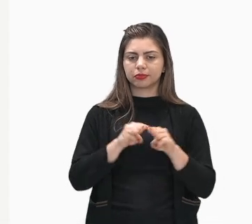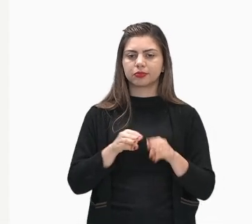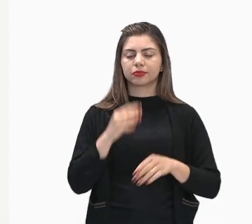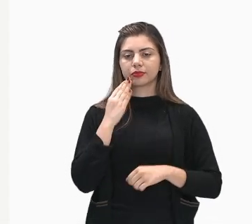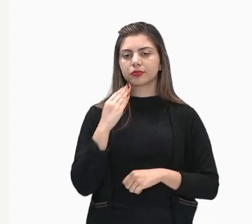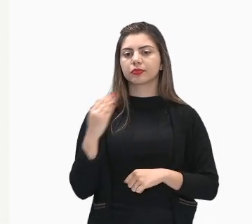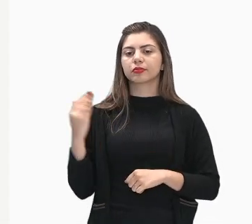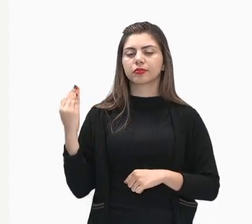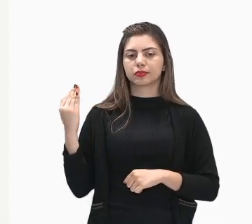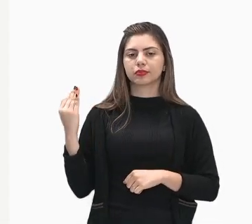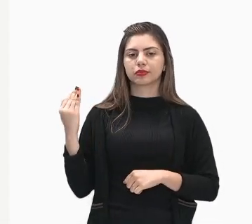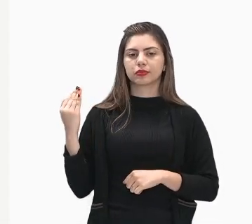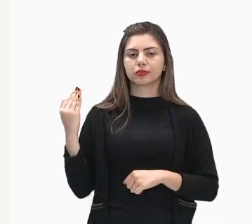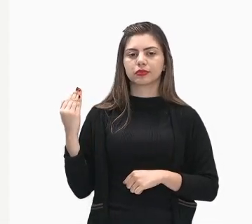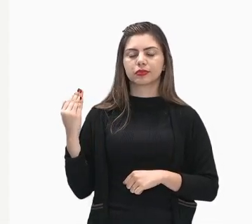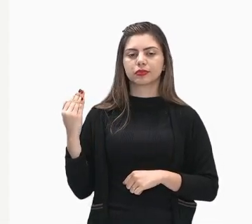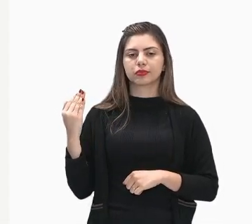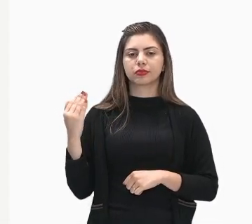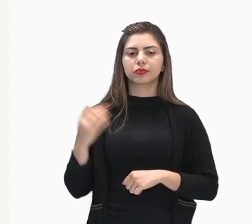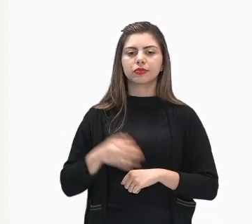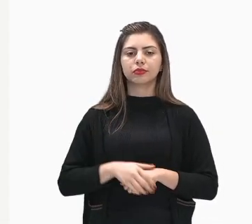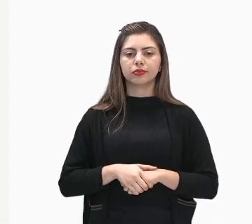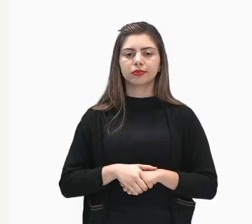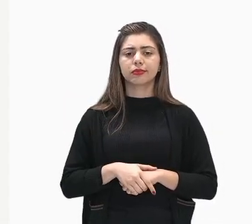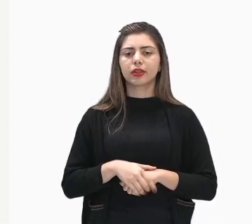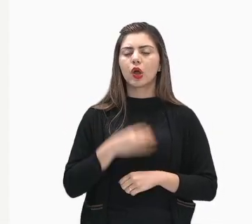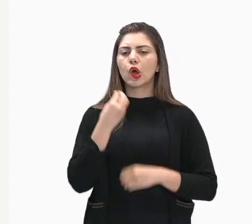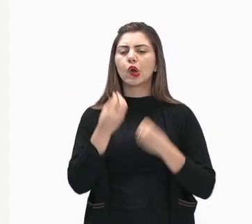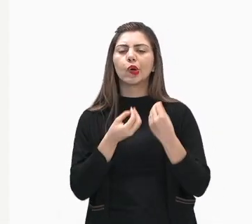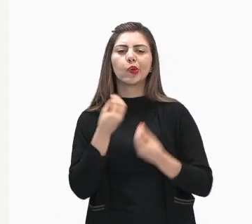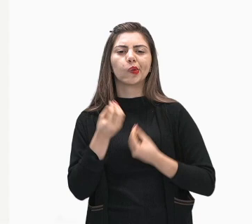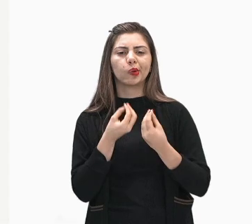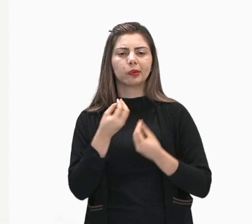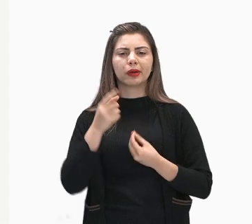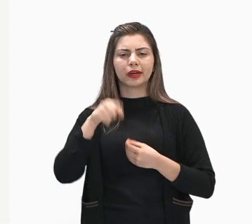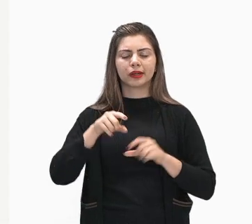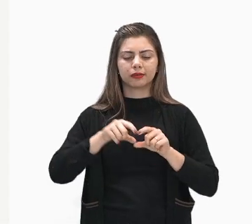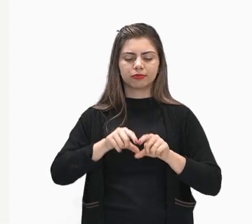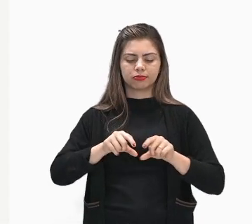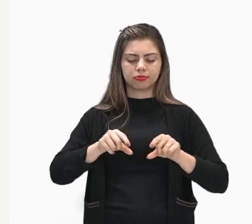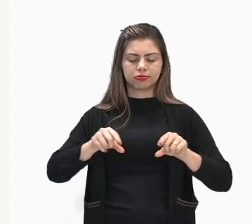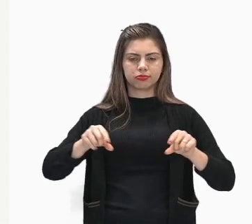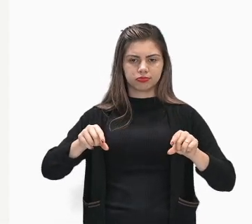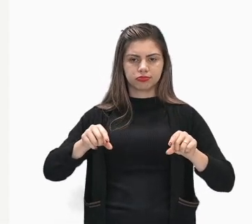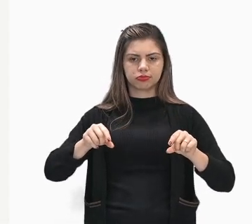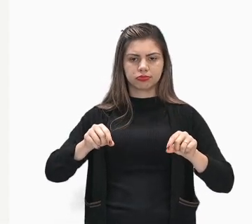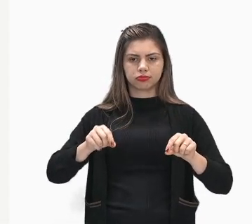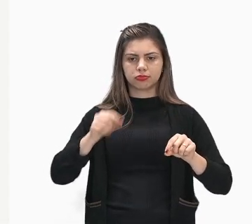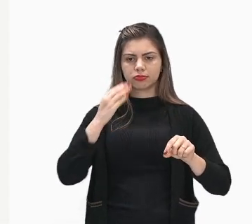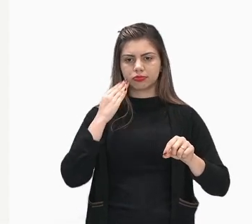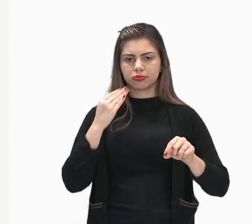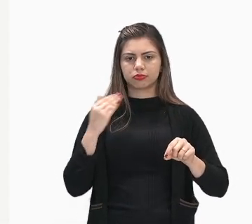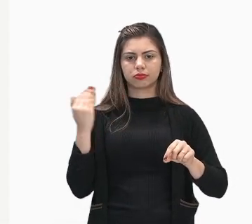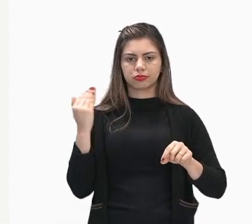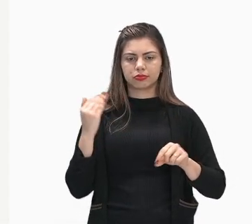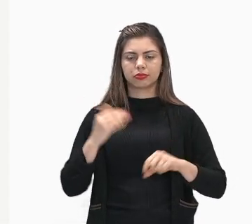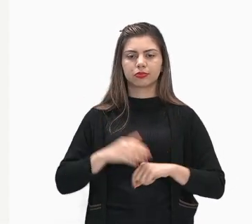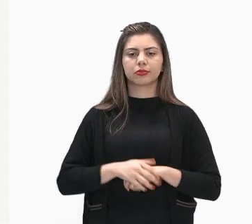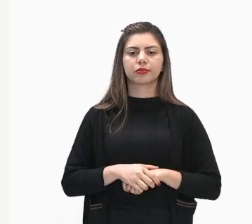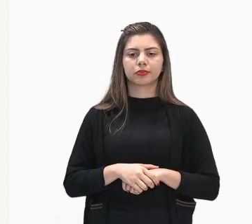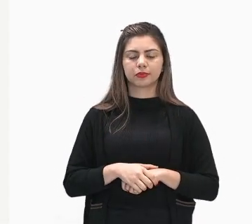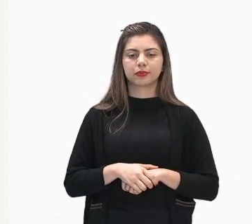um ímã é feita por meio de uma barra em forma de paralelepípedo